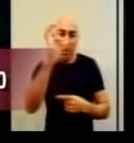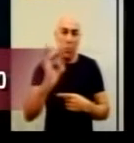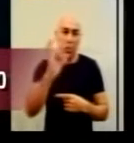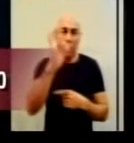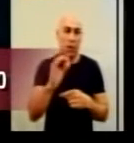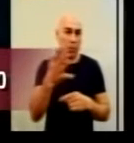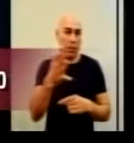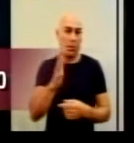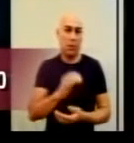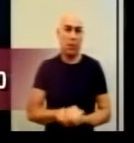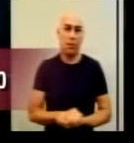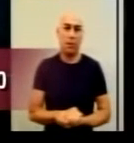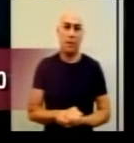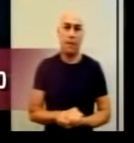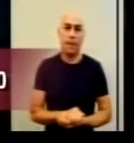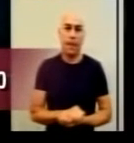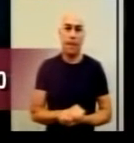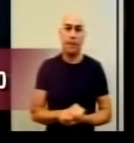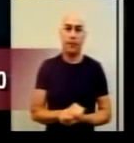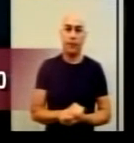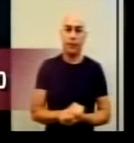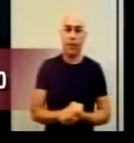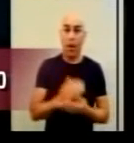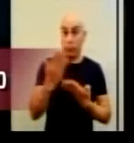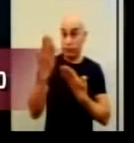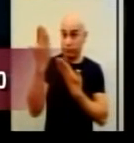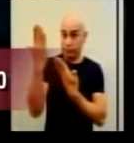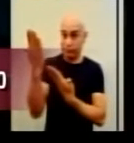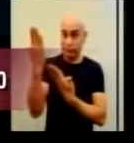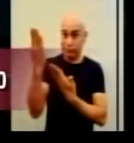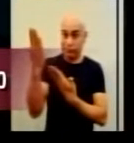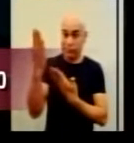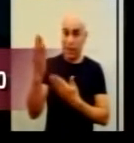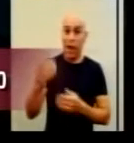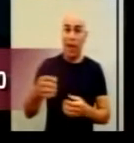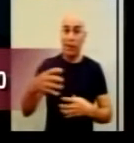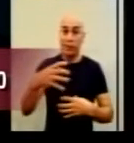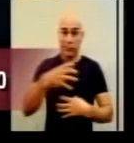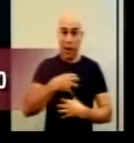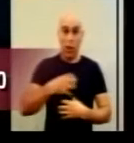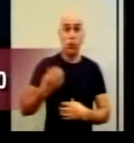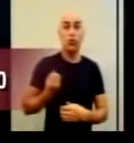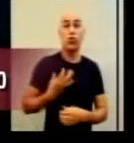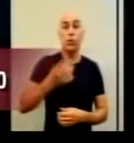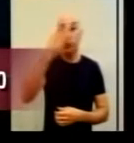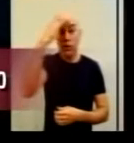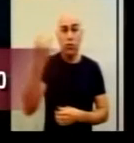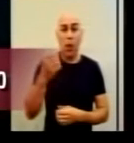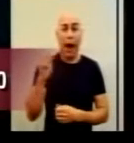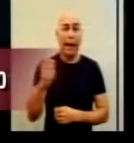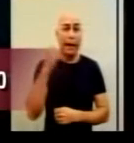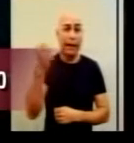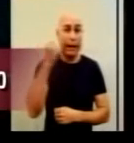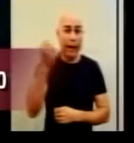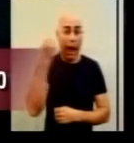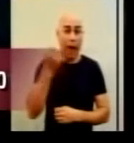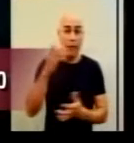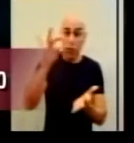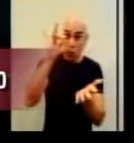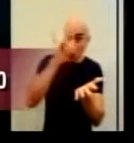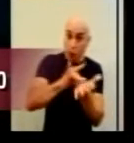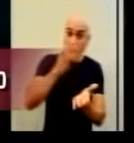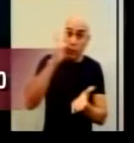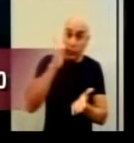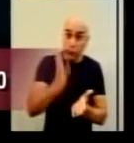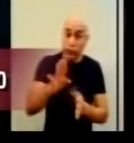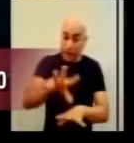Próximo. Aqui dos casos graves, né, para relatar um pouco mais os casos graves confirmados para vocês.